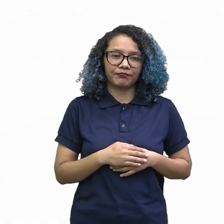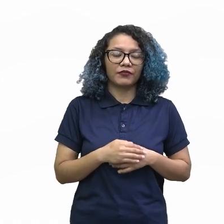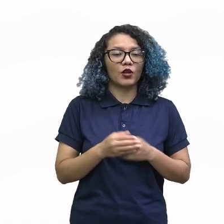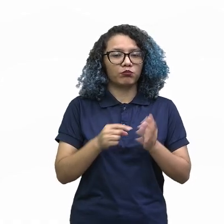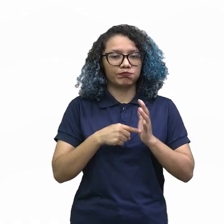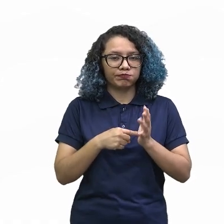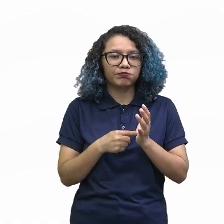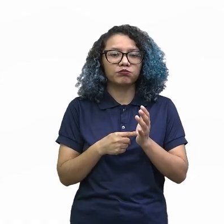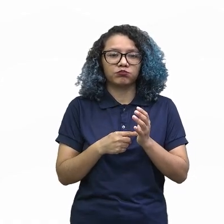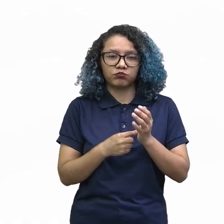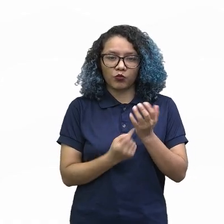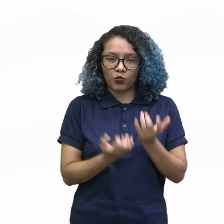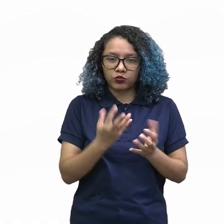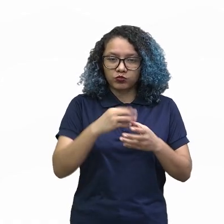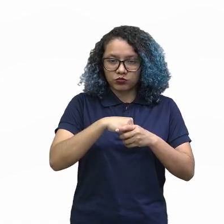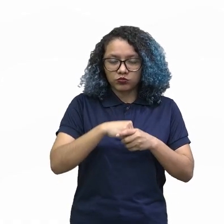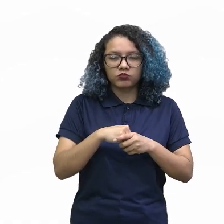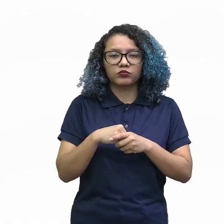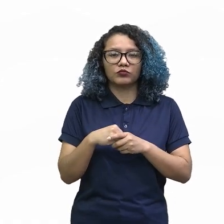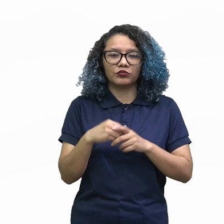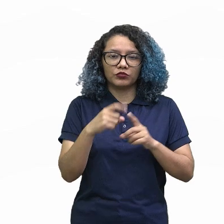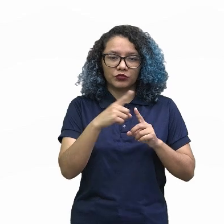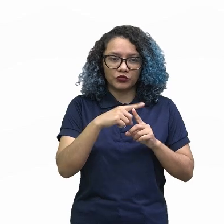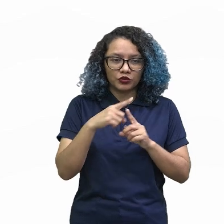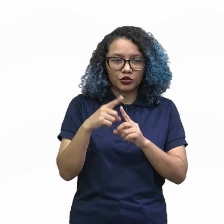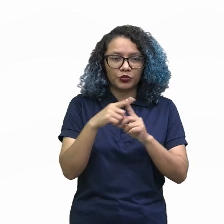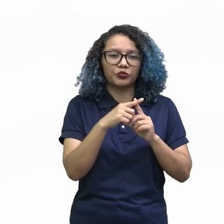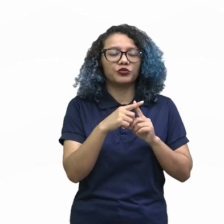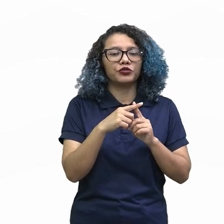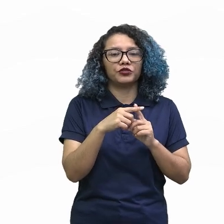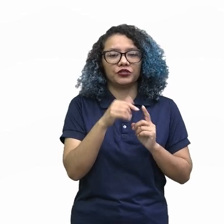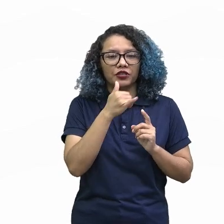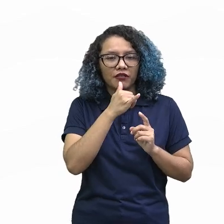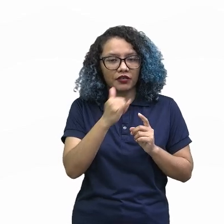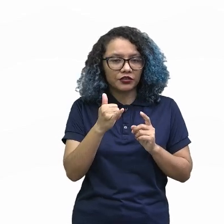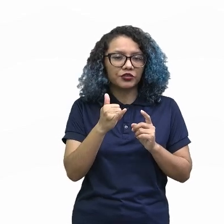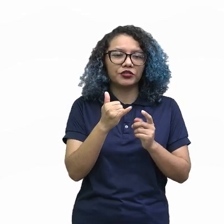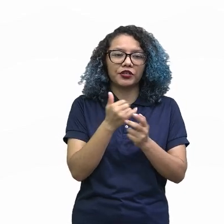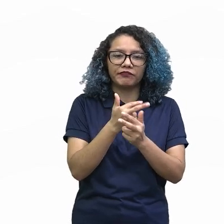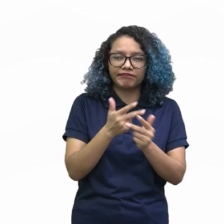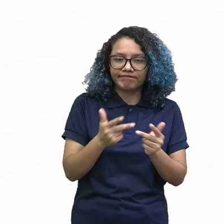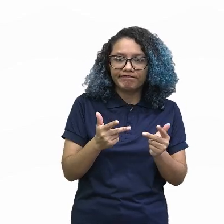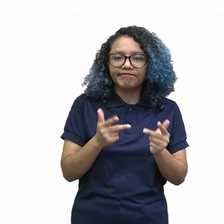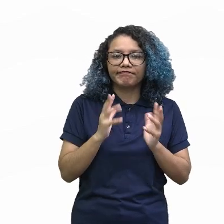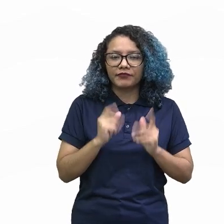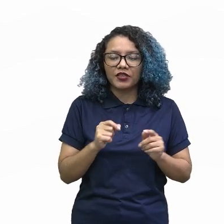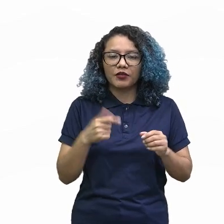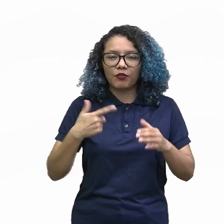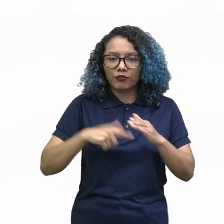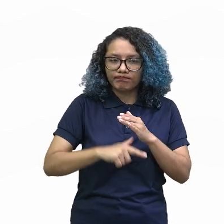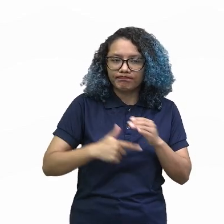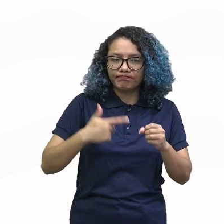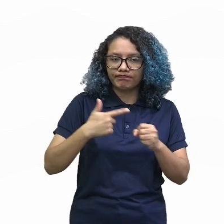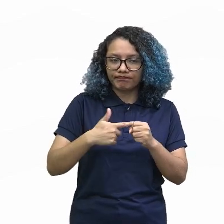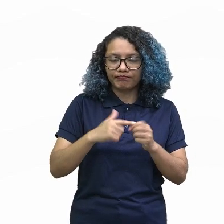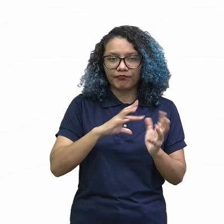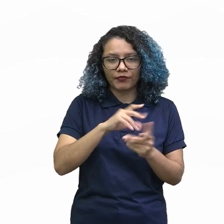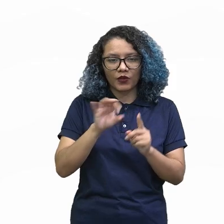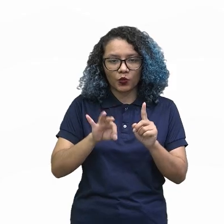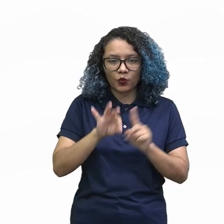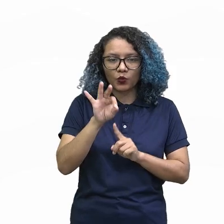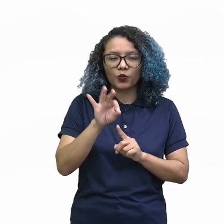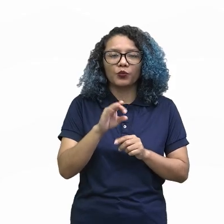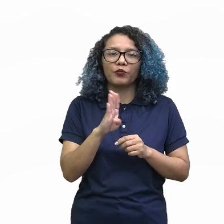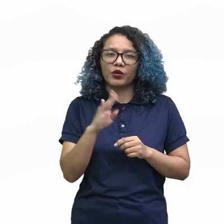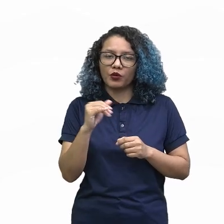combustão interna, fontes alternativas e renováveis de energia, combustíveis fósseis, aquecimento